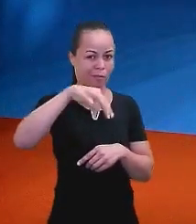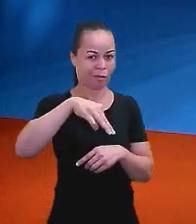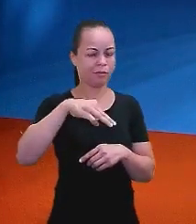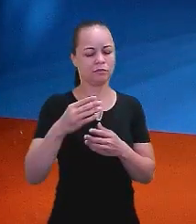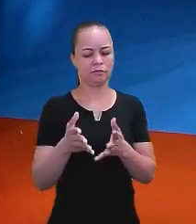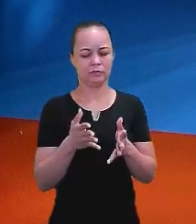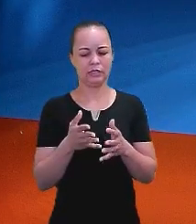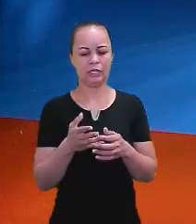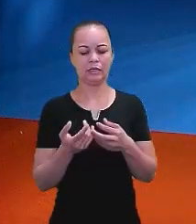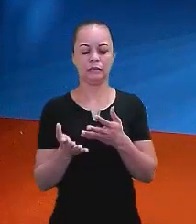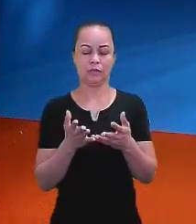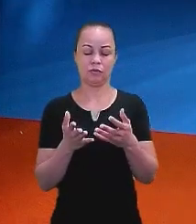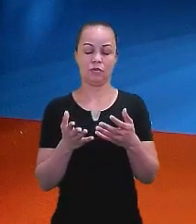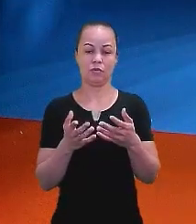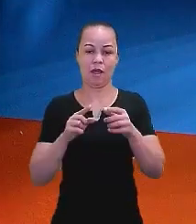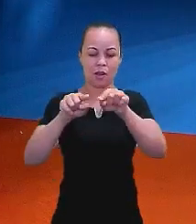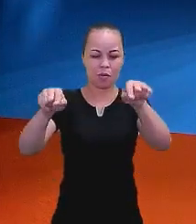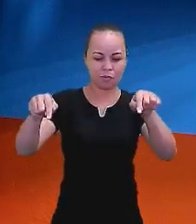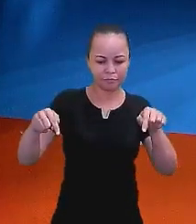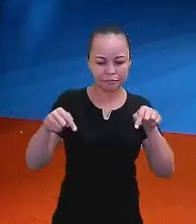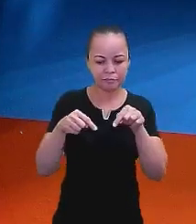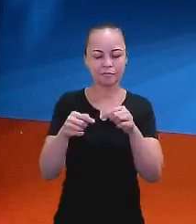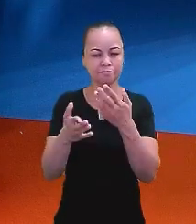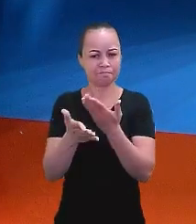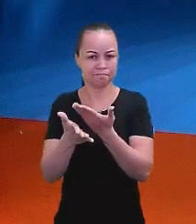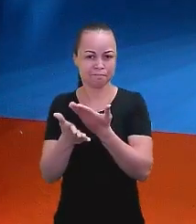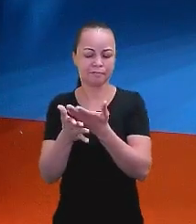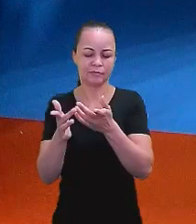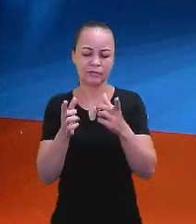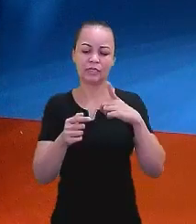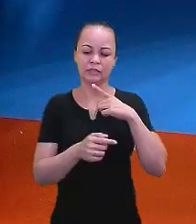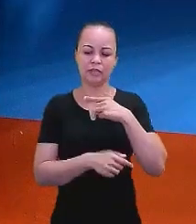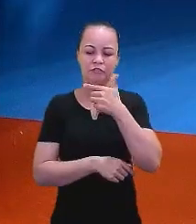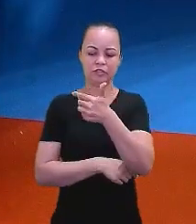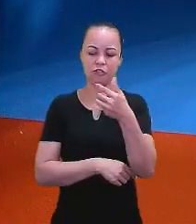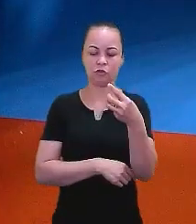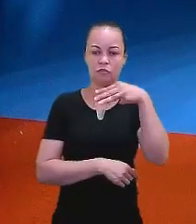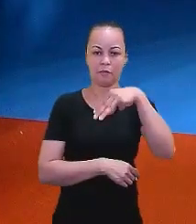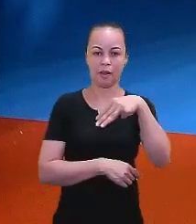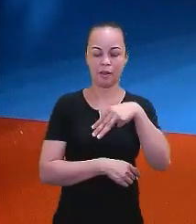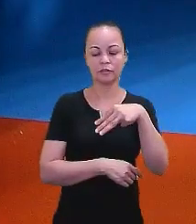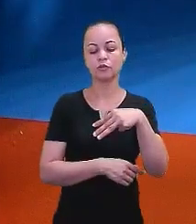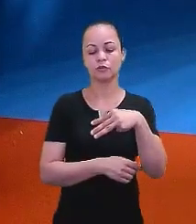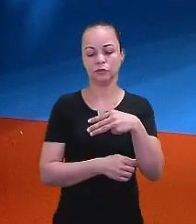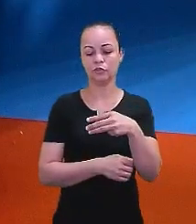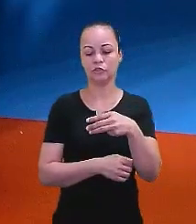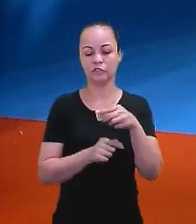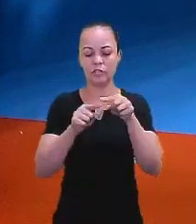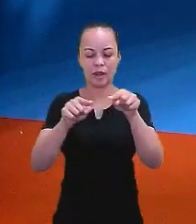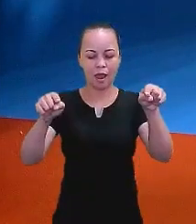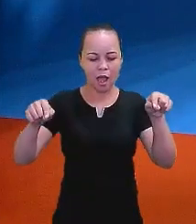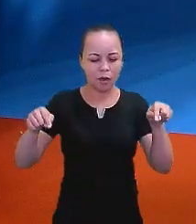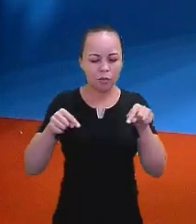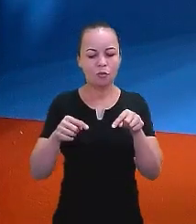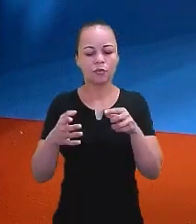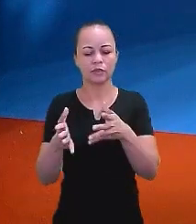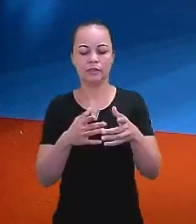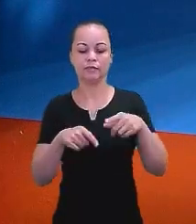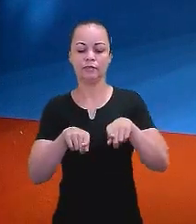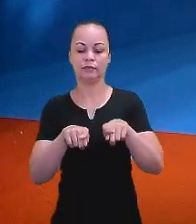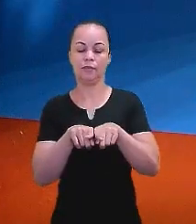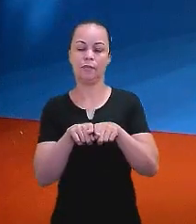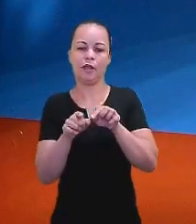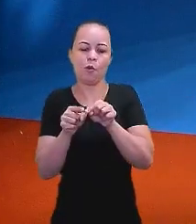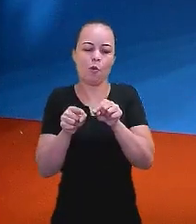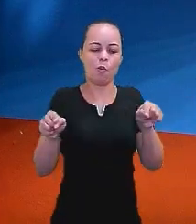quadra de futebol de salão de uma escola possui 22 metros de largura e 42 metros de comprimento. Então, tem uma ideia